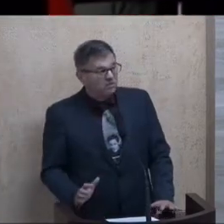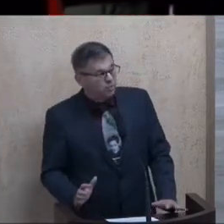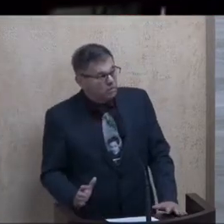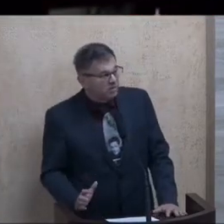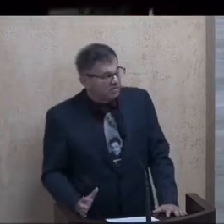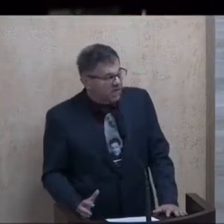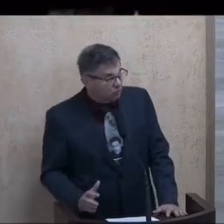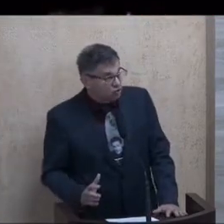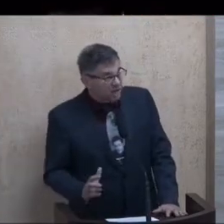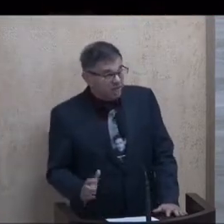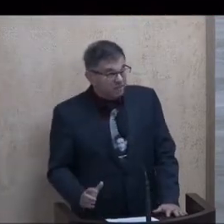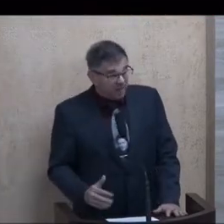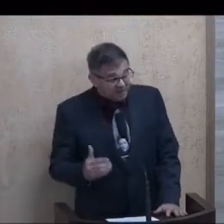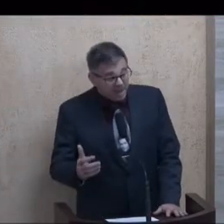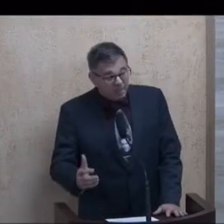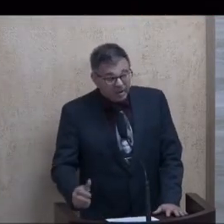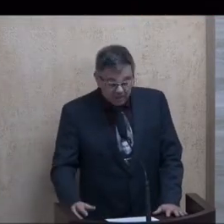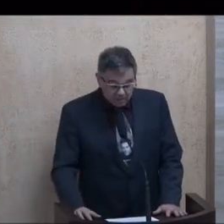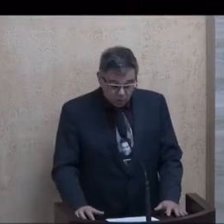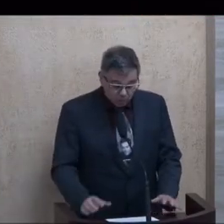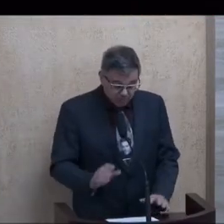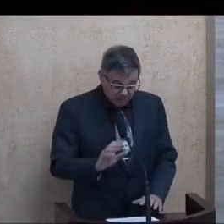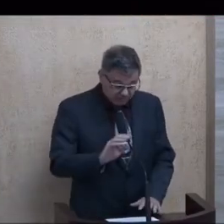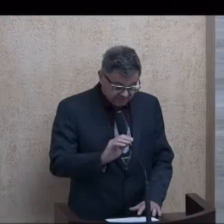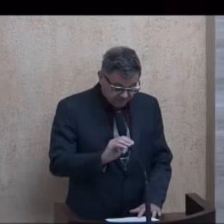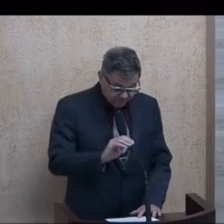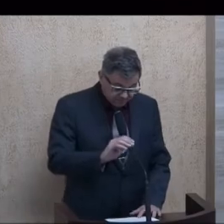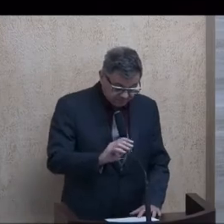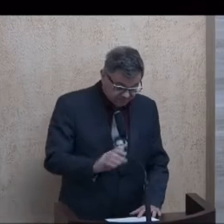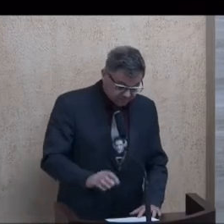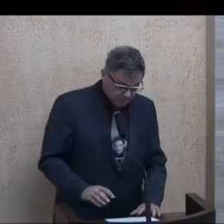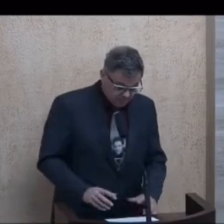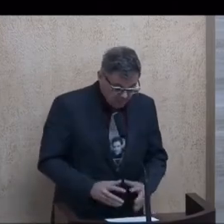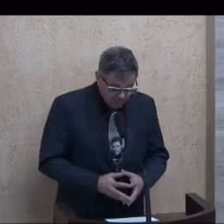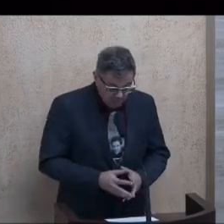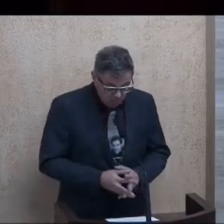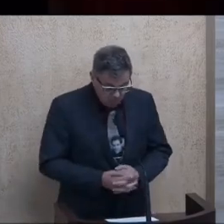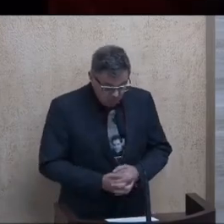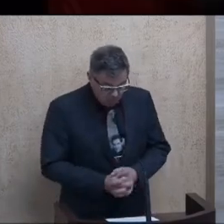foi disponibilizado já até para a Rede Globo de televisão.